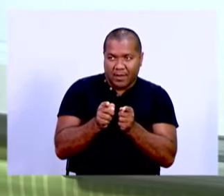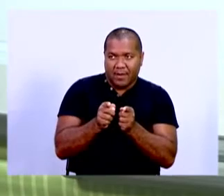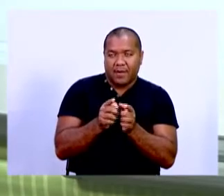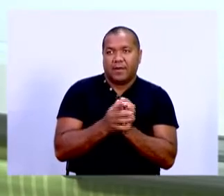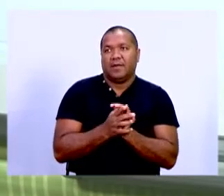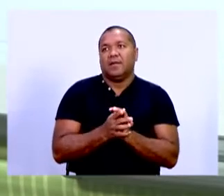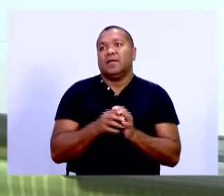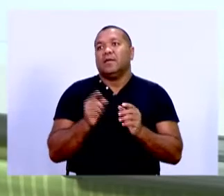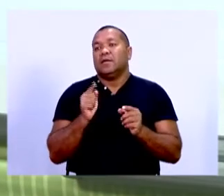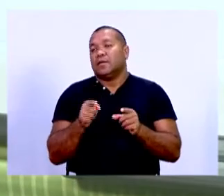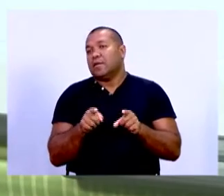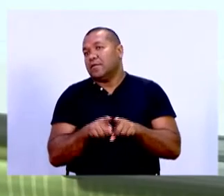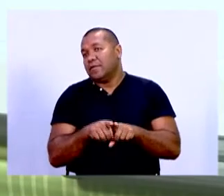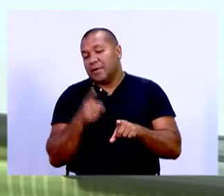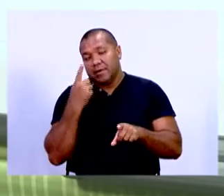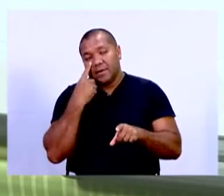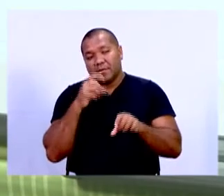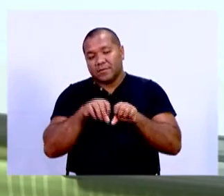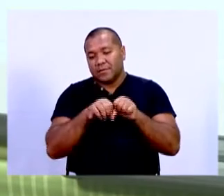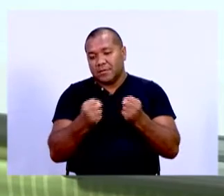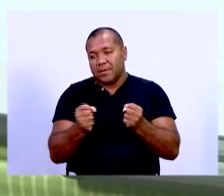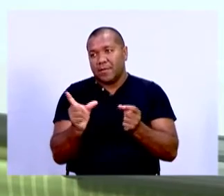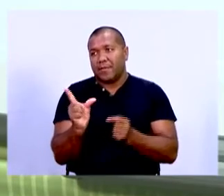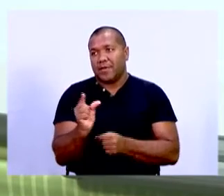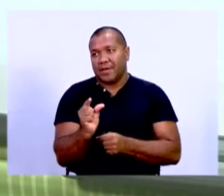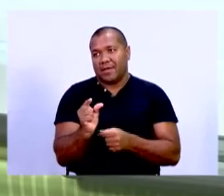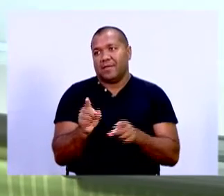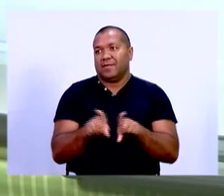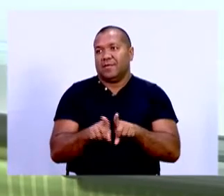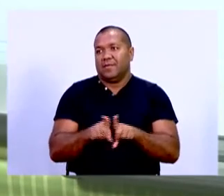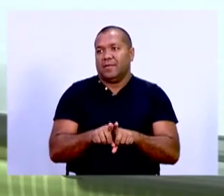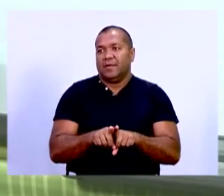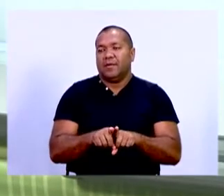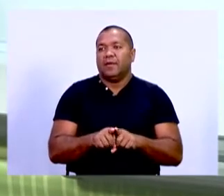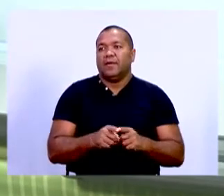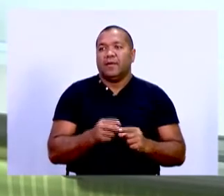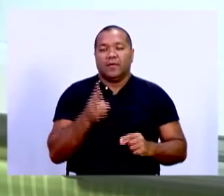um sistema relativamente pequeno. E vocês vão